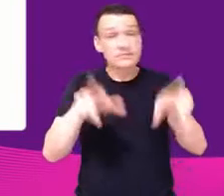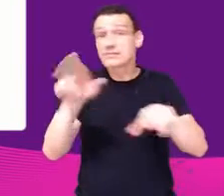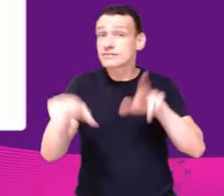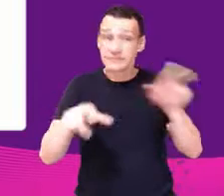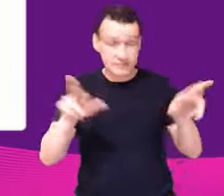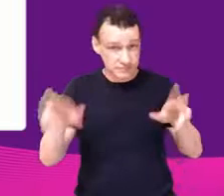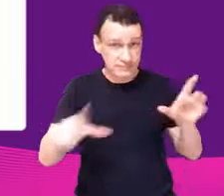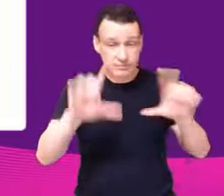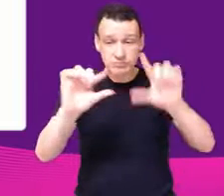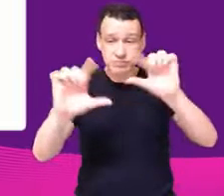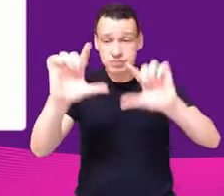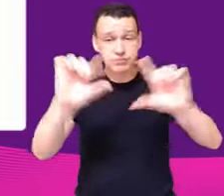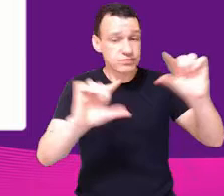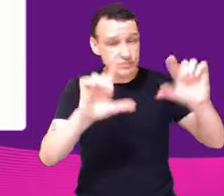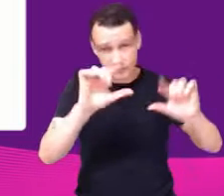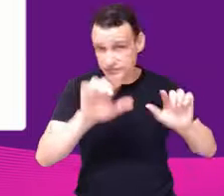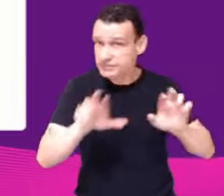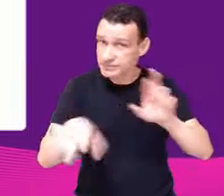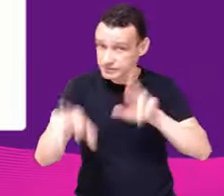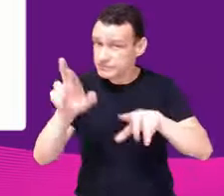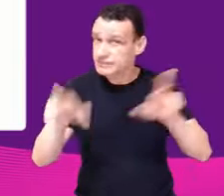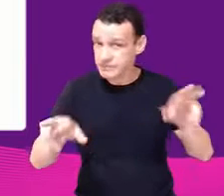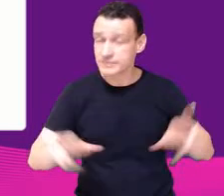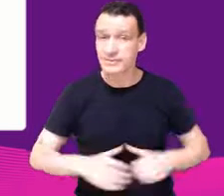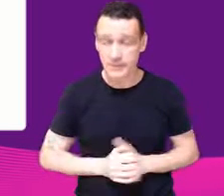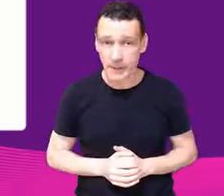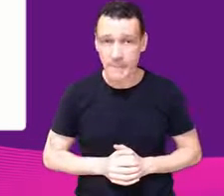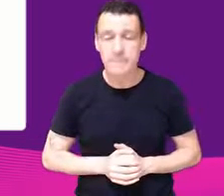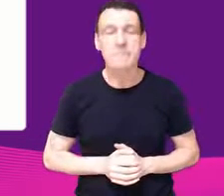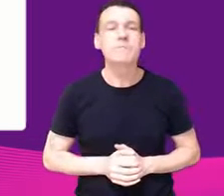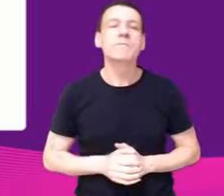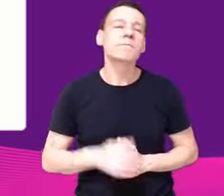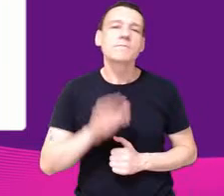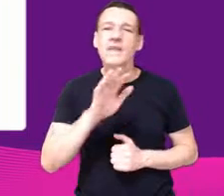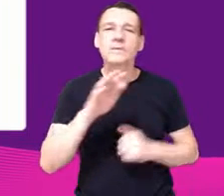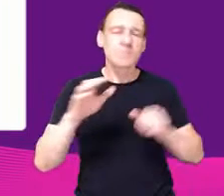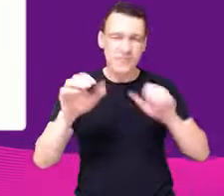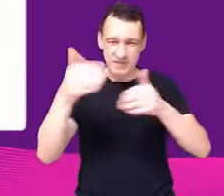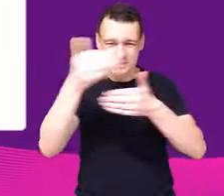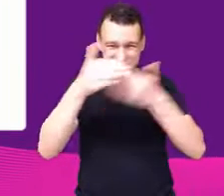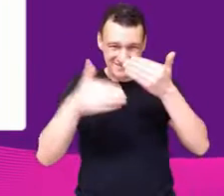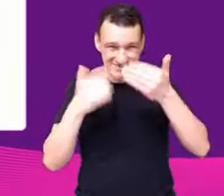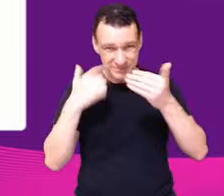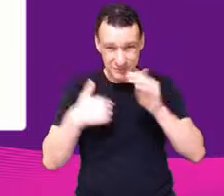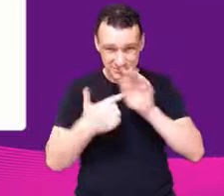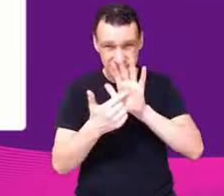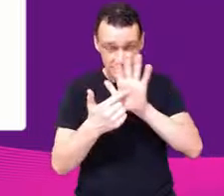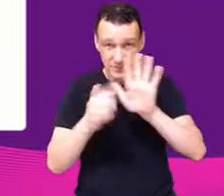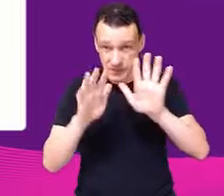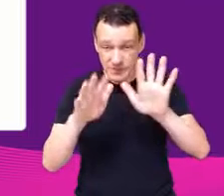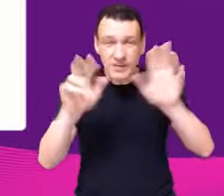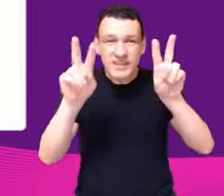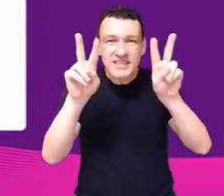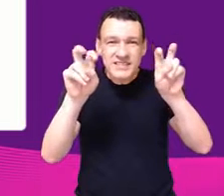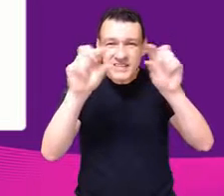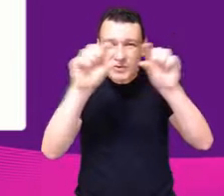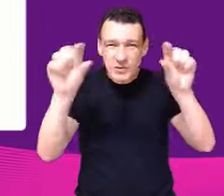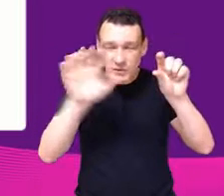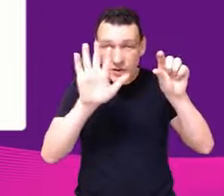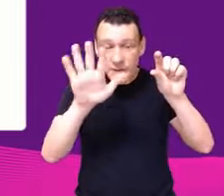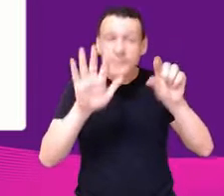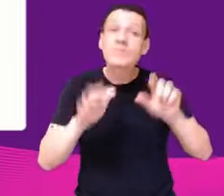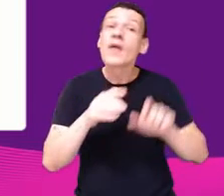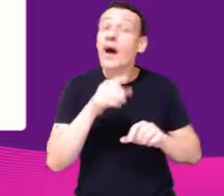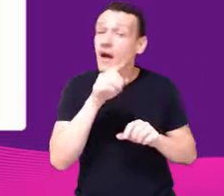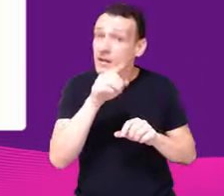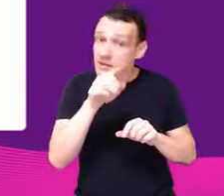título desse slide e que justamente é a questão de que isso é focado na população com doença renal crônica que é